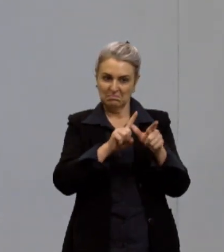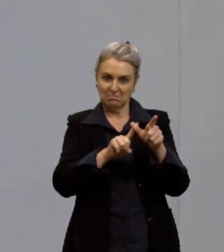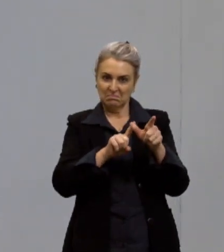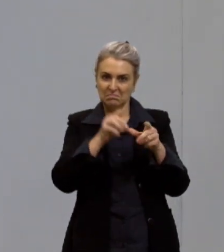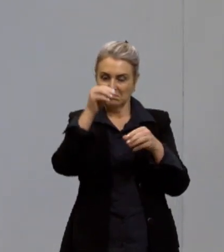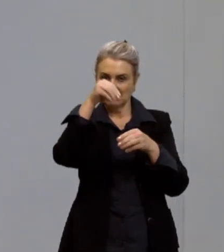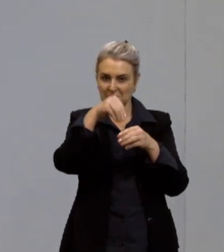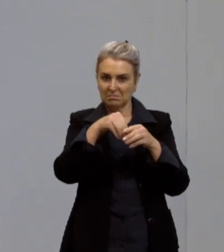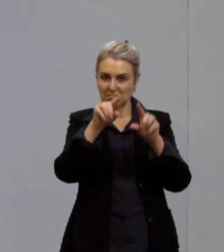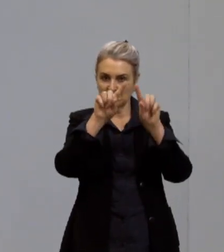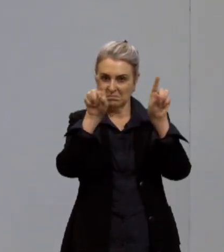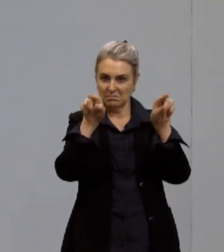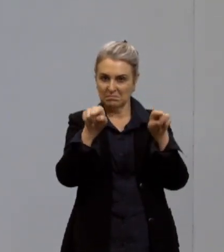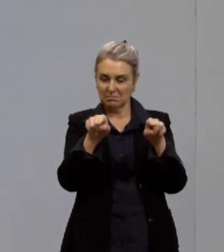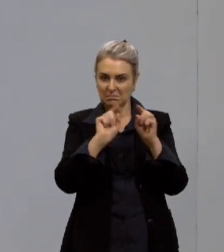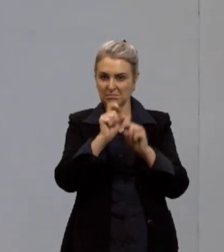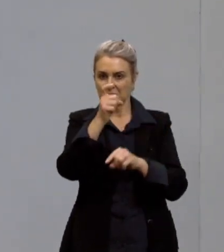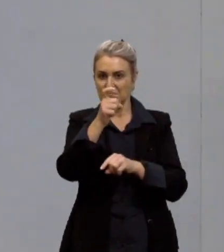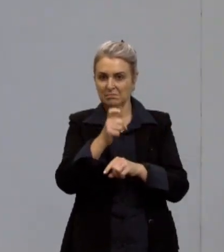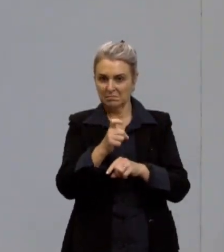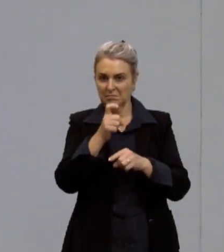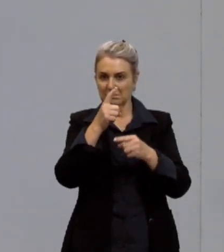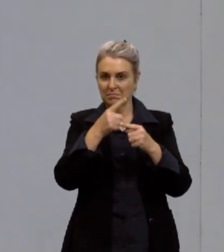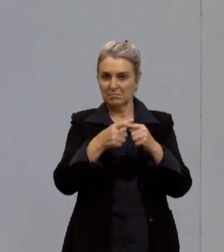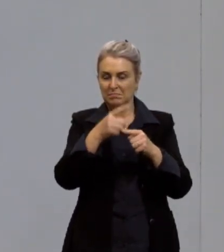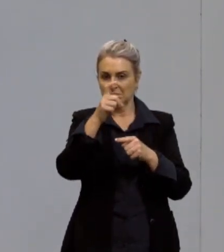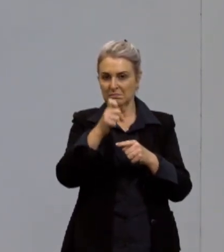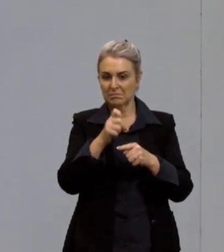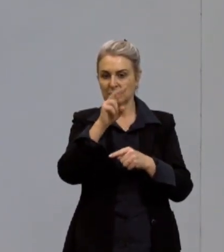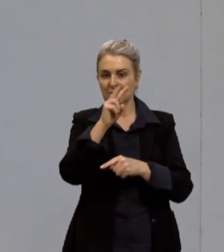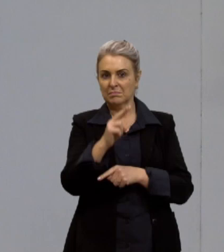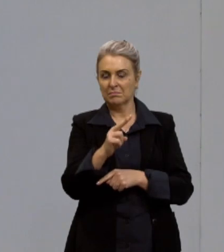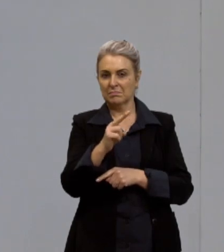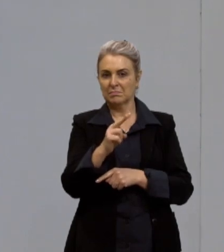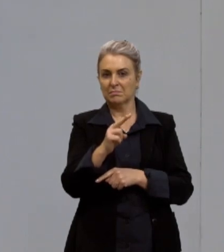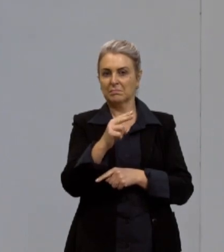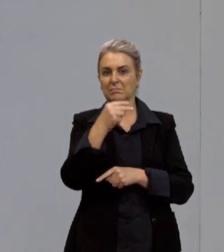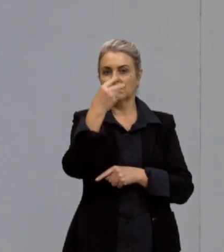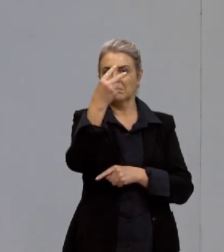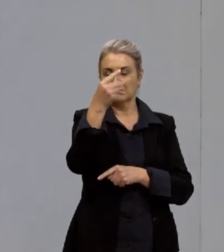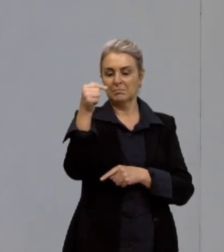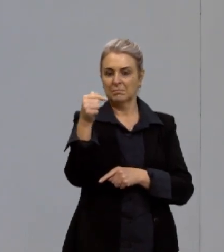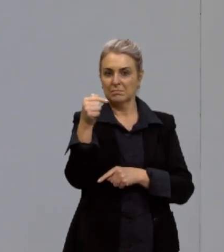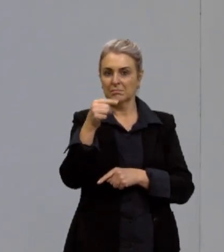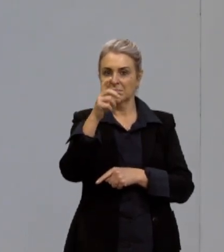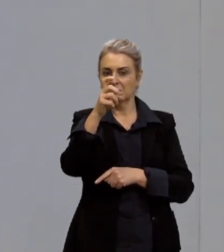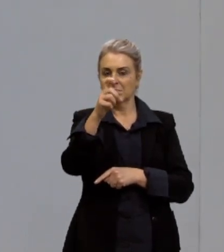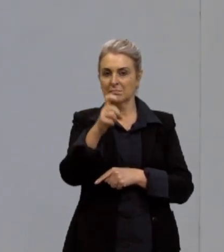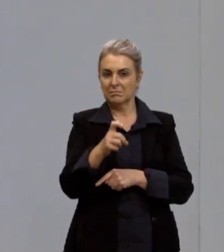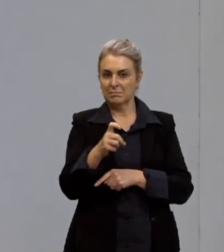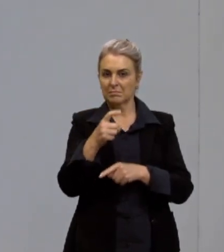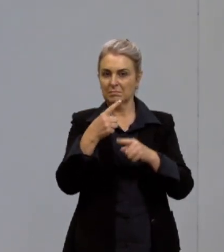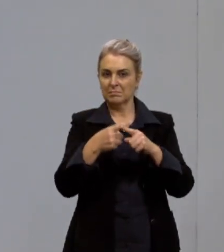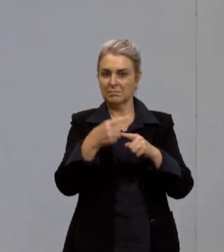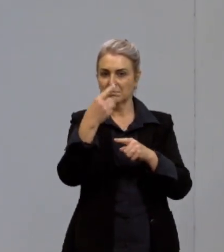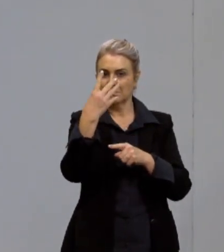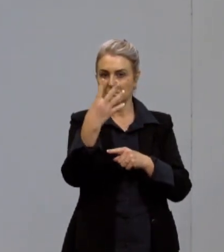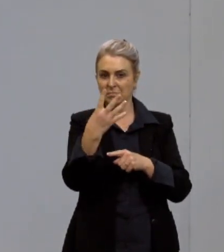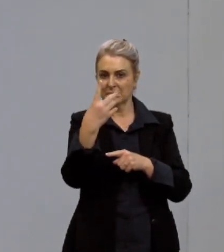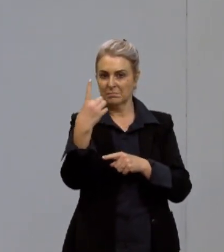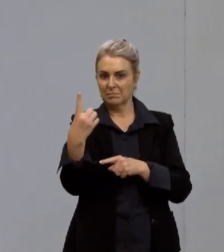parênteses. X vezes x, x ao quadrado, menos x vezes 41,